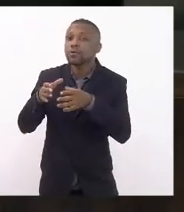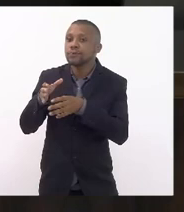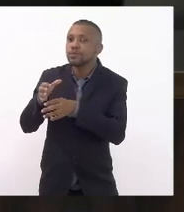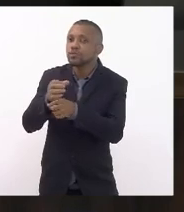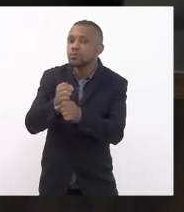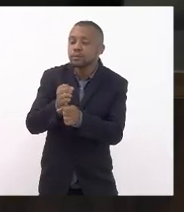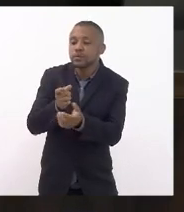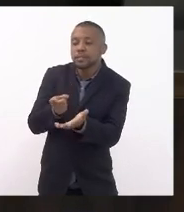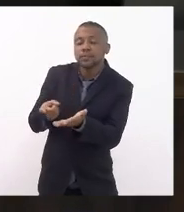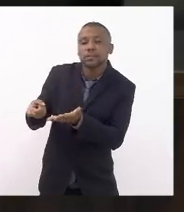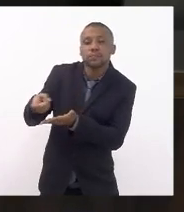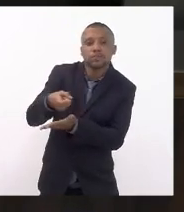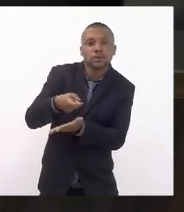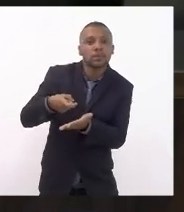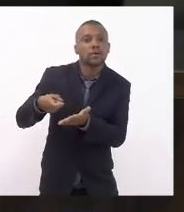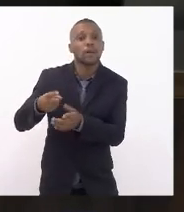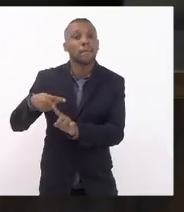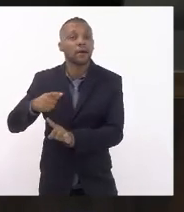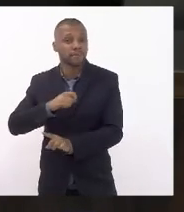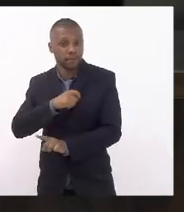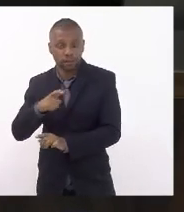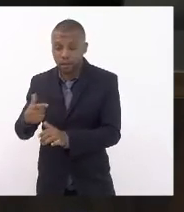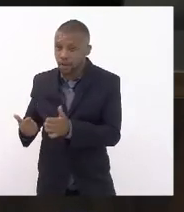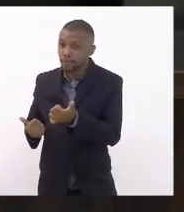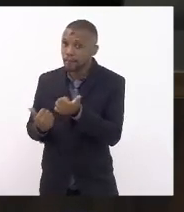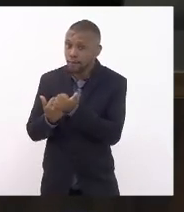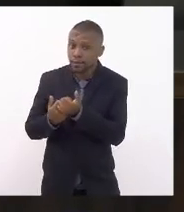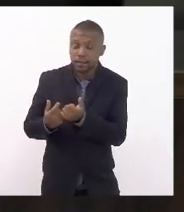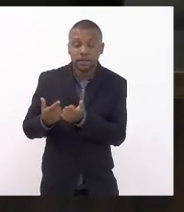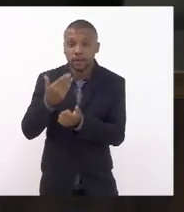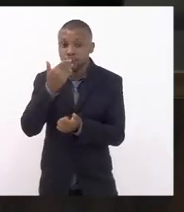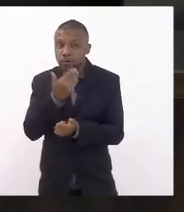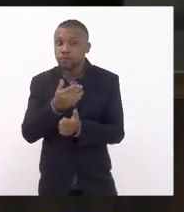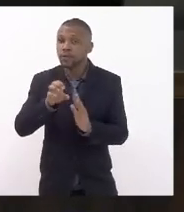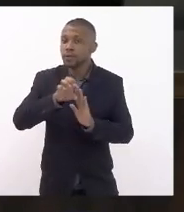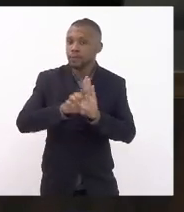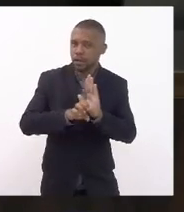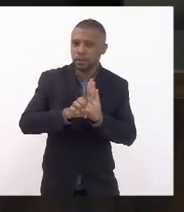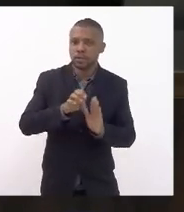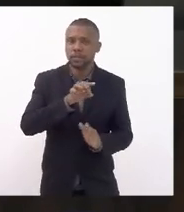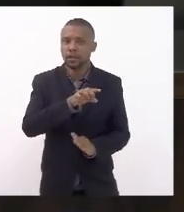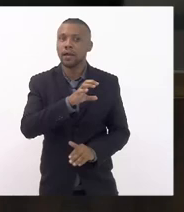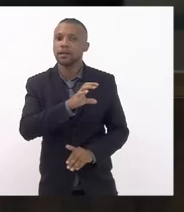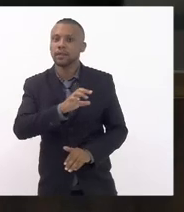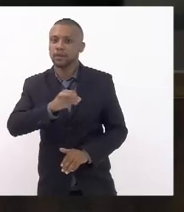fiscalização dos tributos estaduais, favorável com a emenda da CCJ. De orçamento,